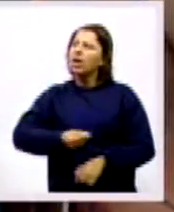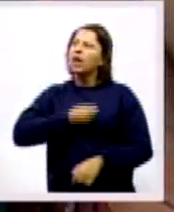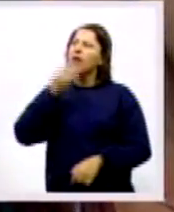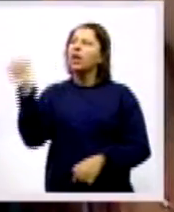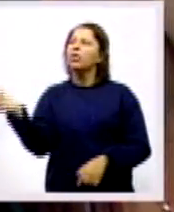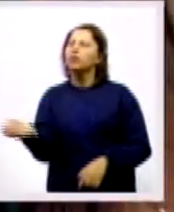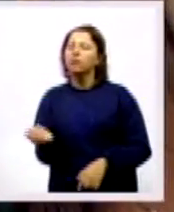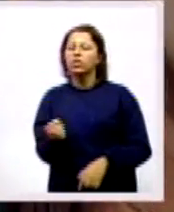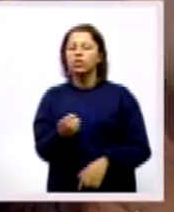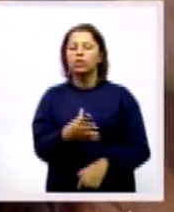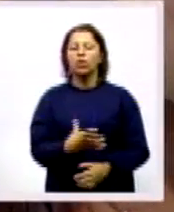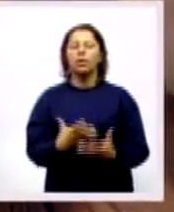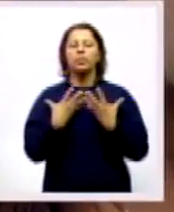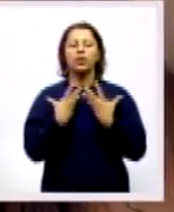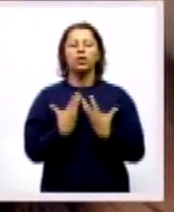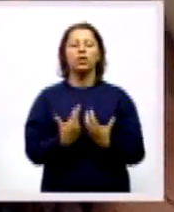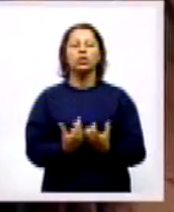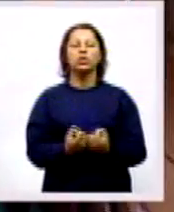buscarei.